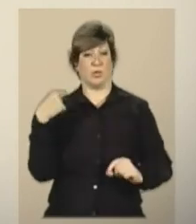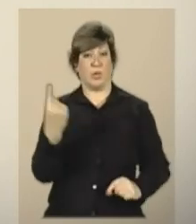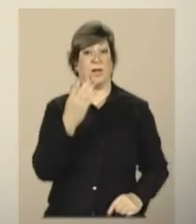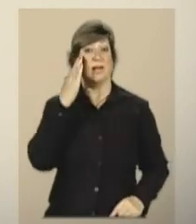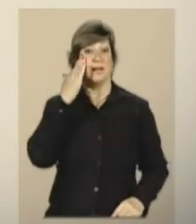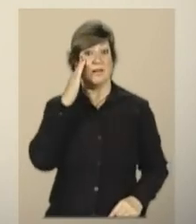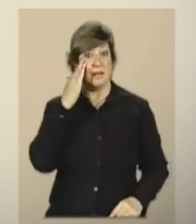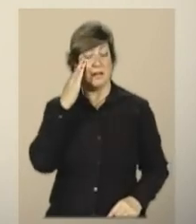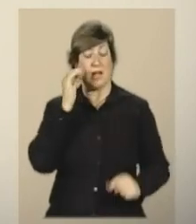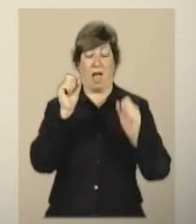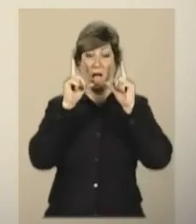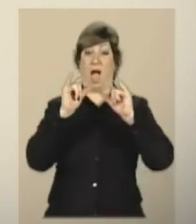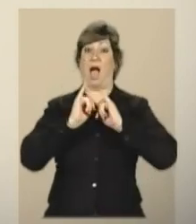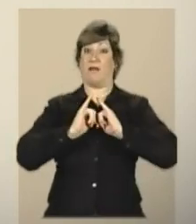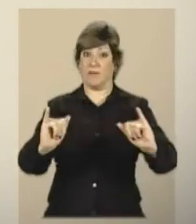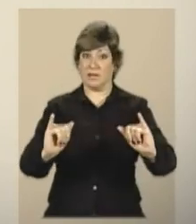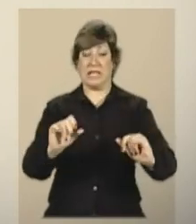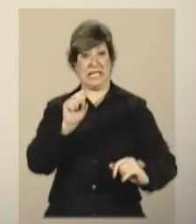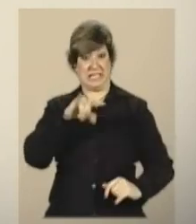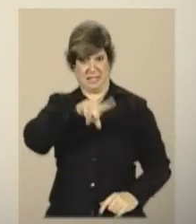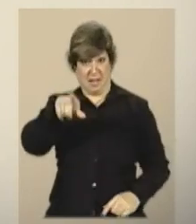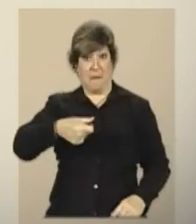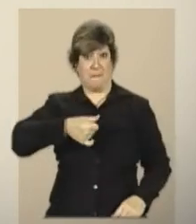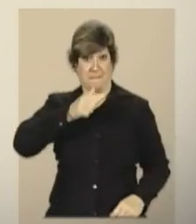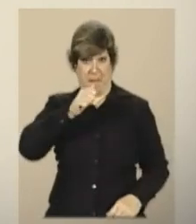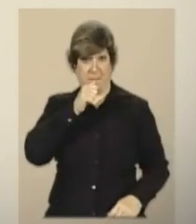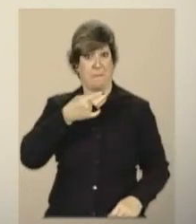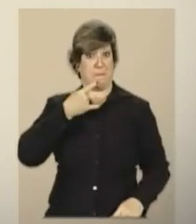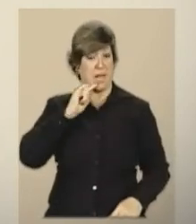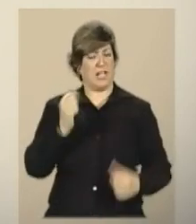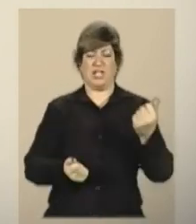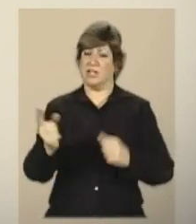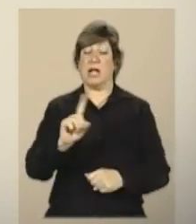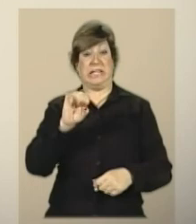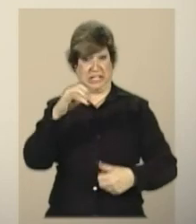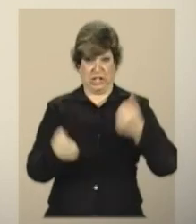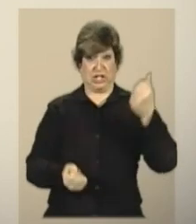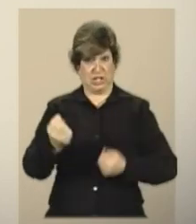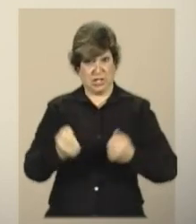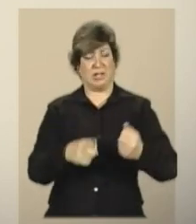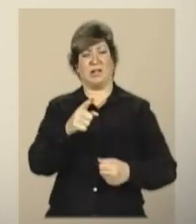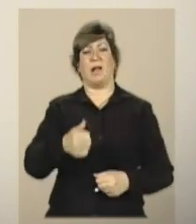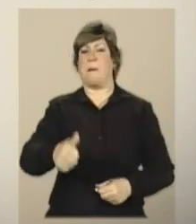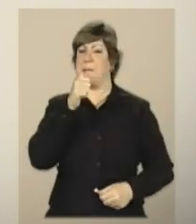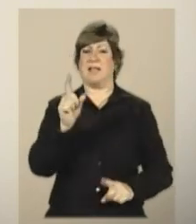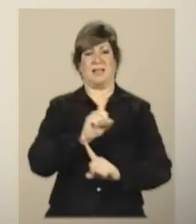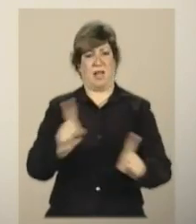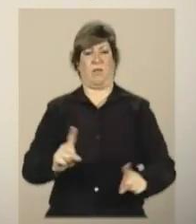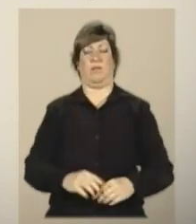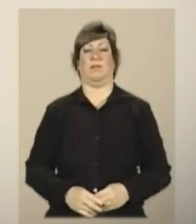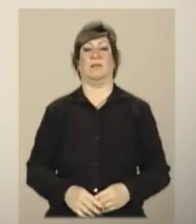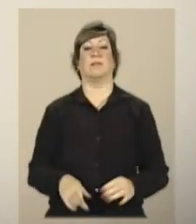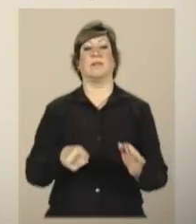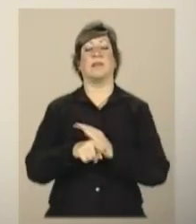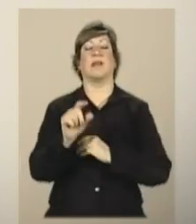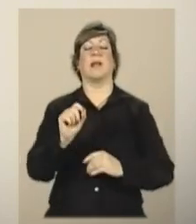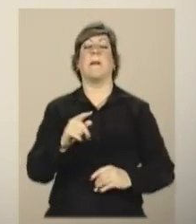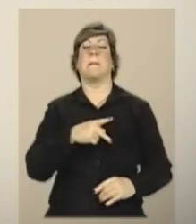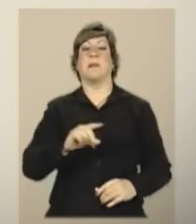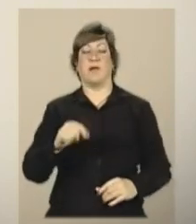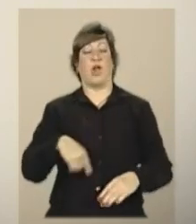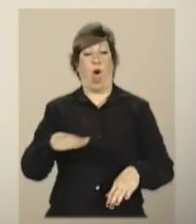que a gente Alert Se beber não dirija e se dirigir não beba presidenta Com